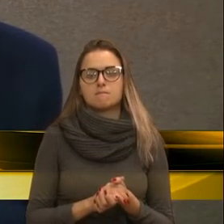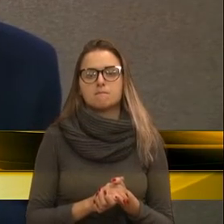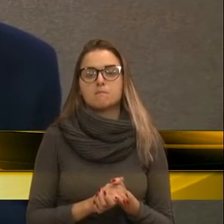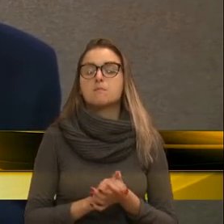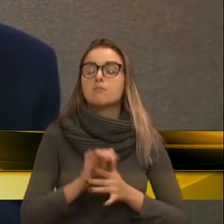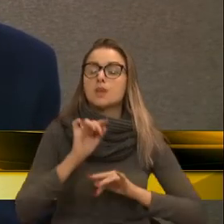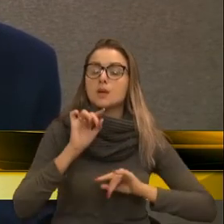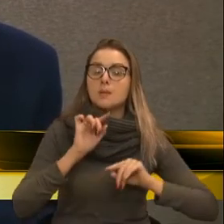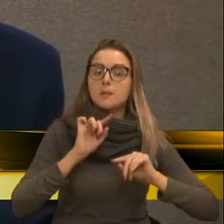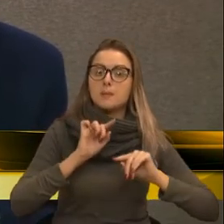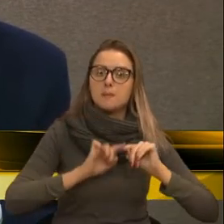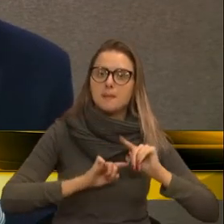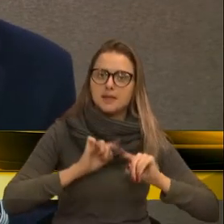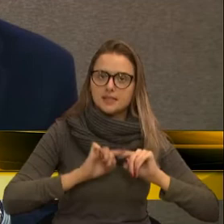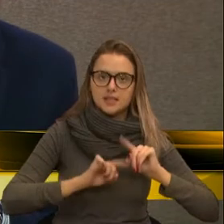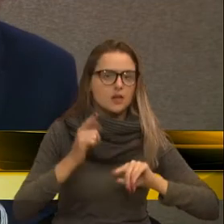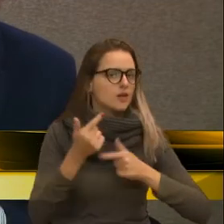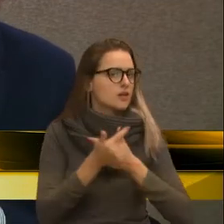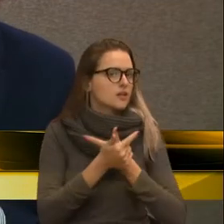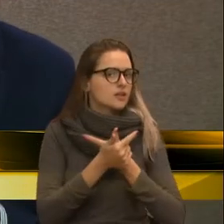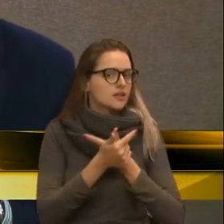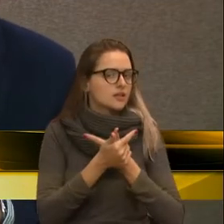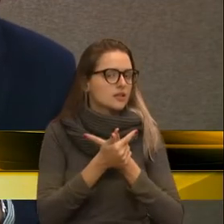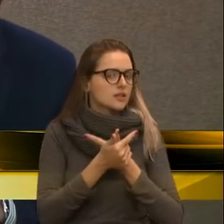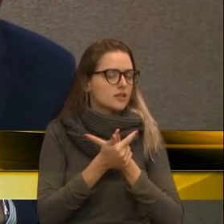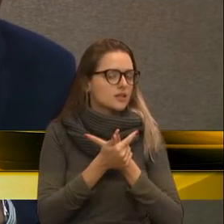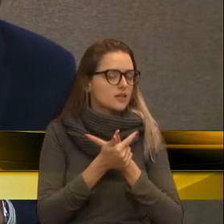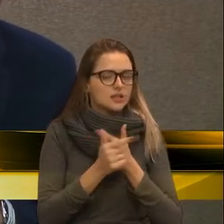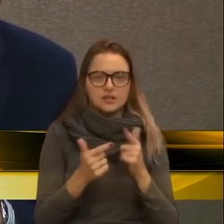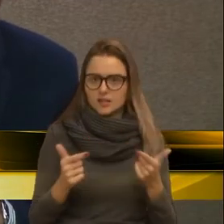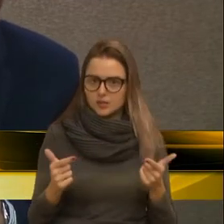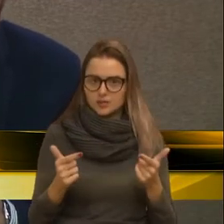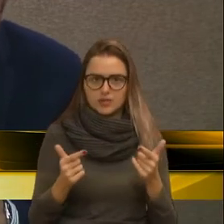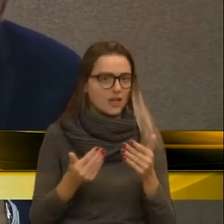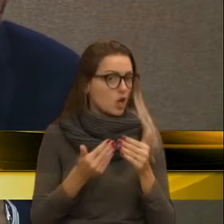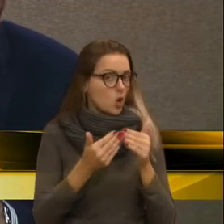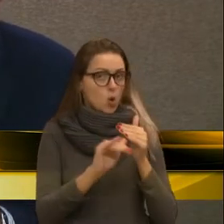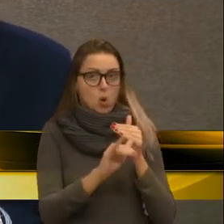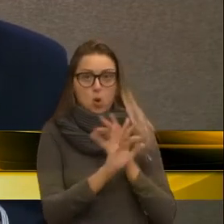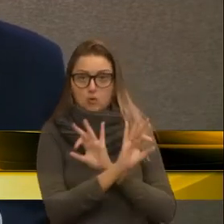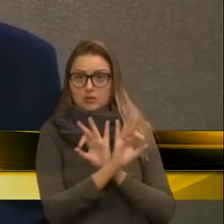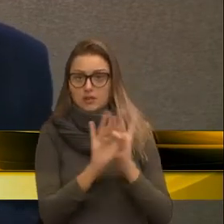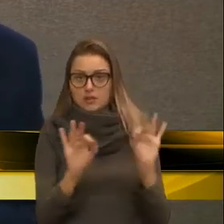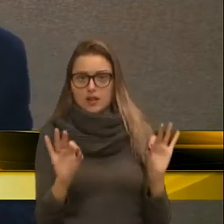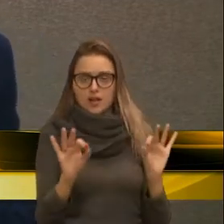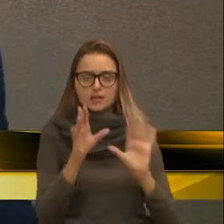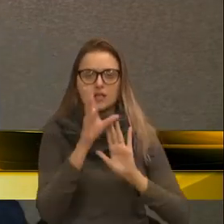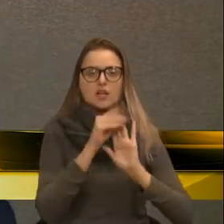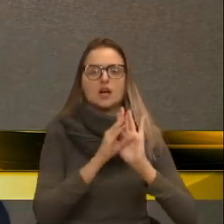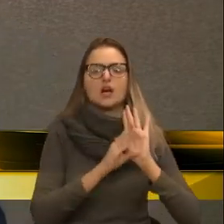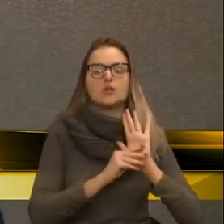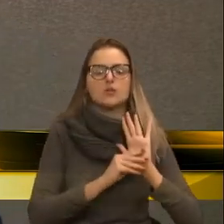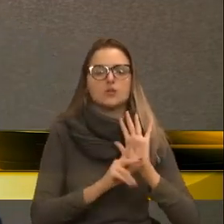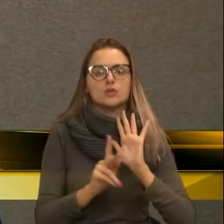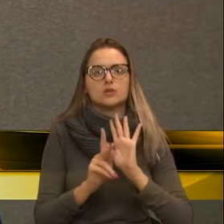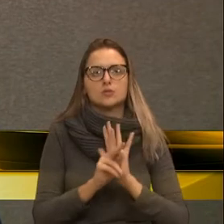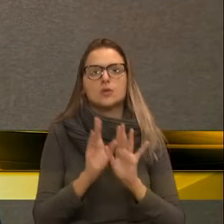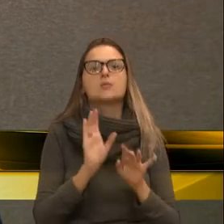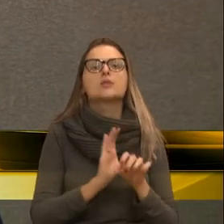material, uma vez que não se apresenta contrário ao conteúdo das normas